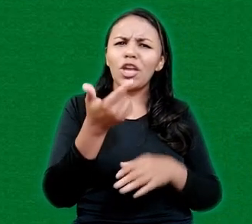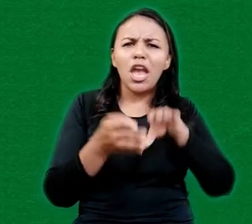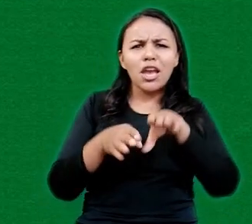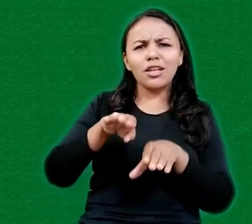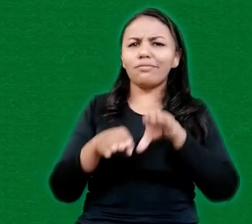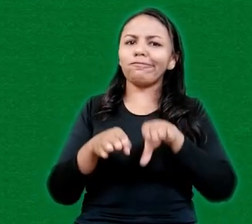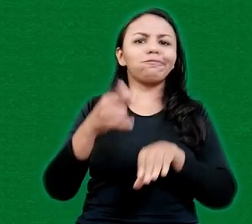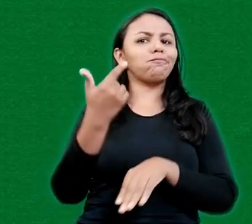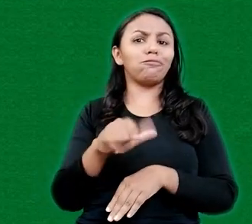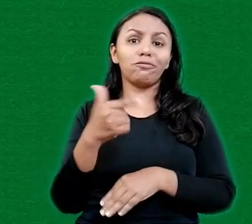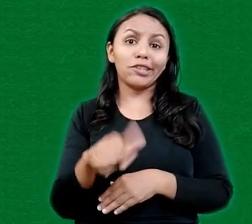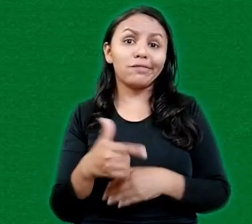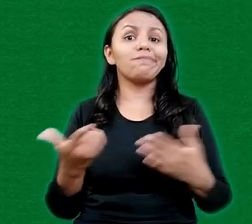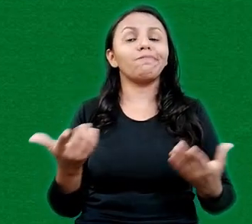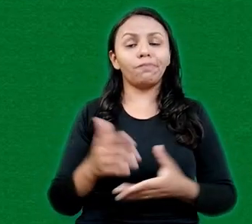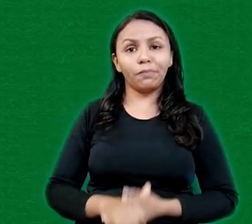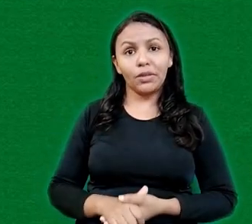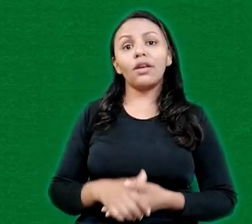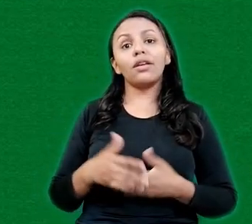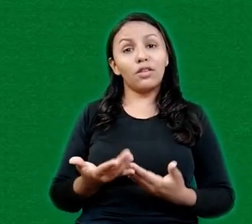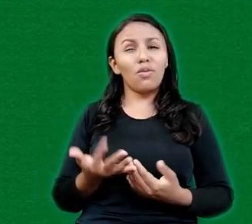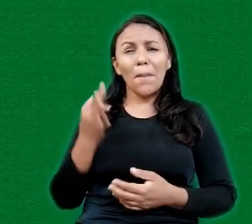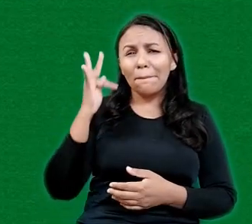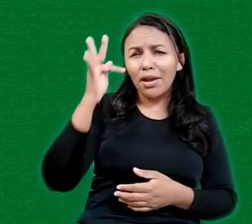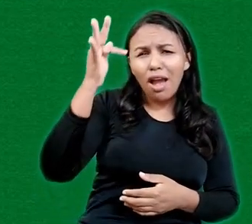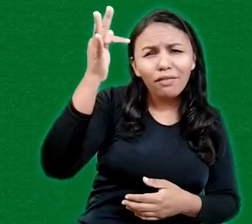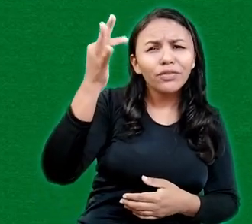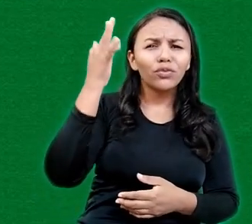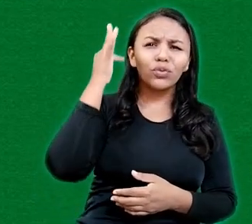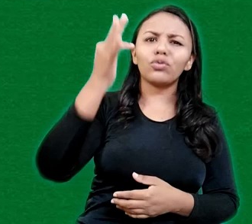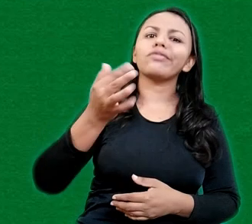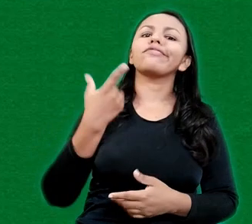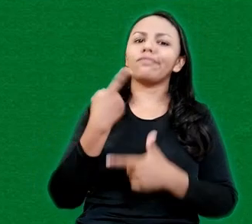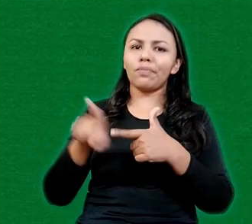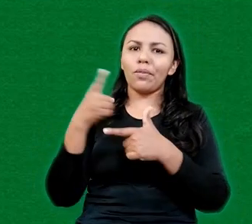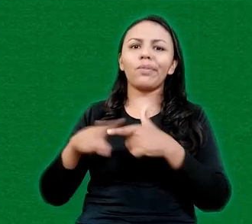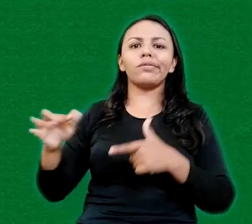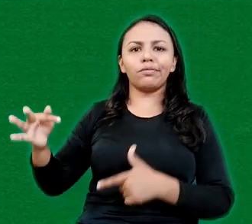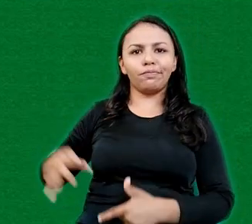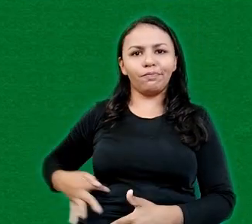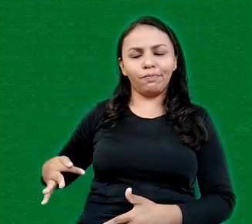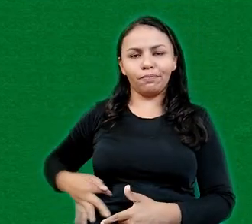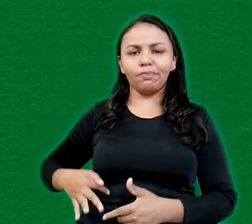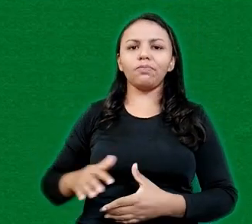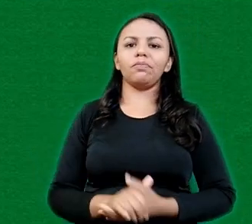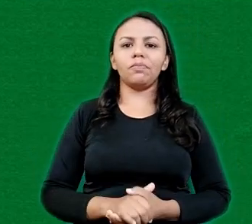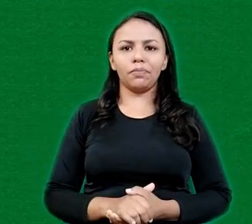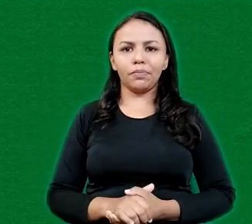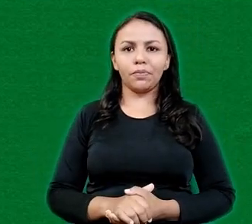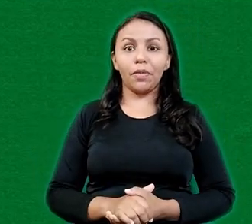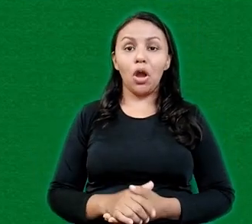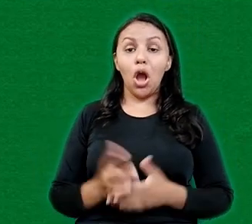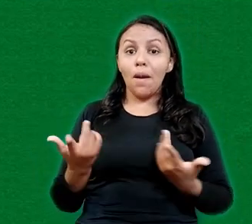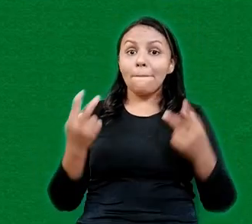alimentação equilibrada, a gente, a médio e longo prazo, vai comprometer o funcionamento hepático. E aí, olhando para